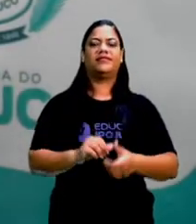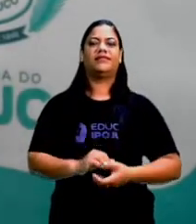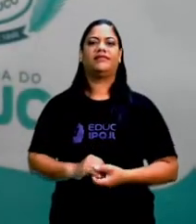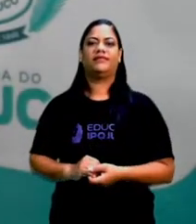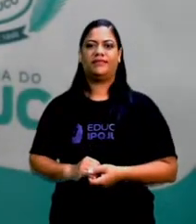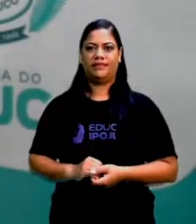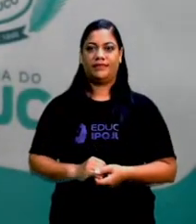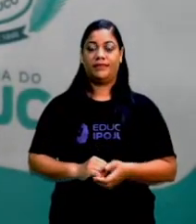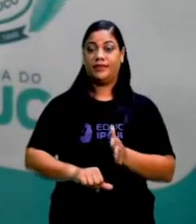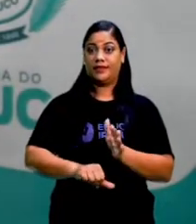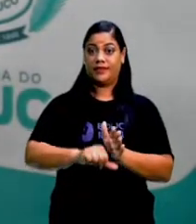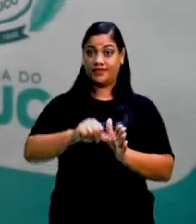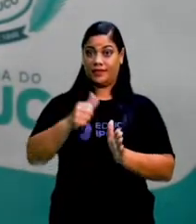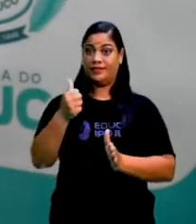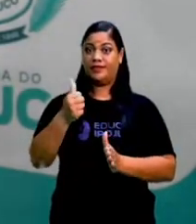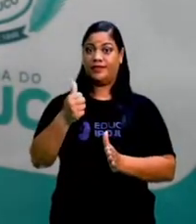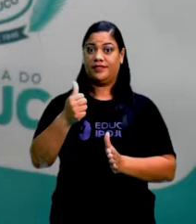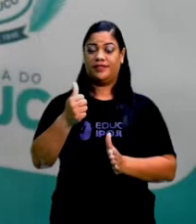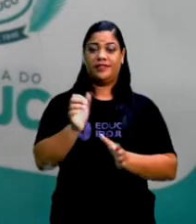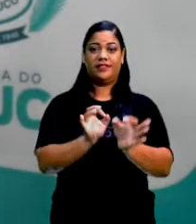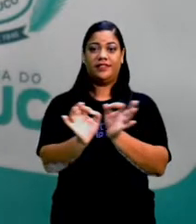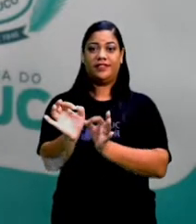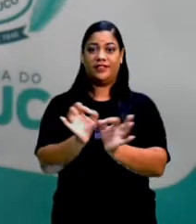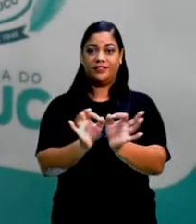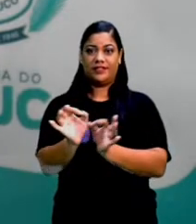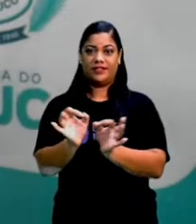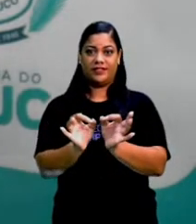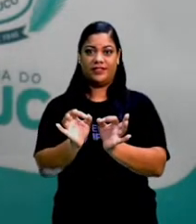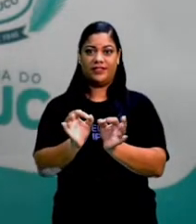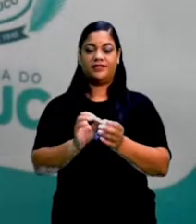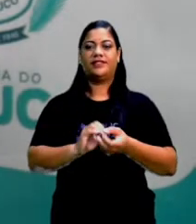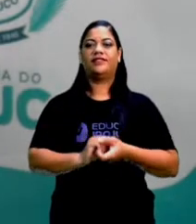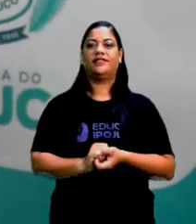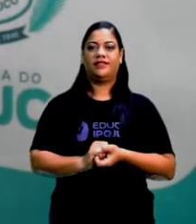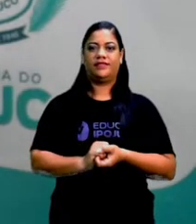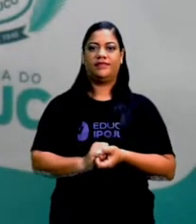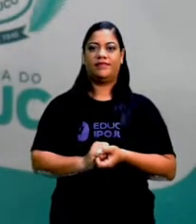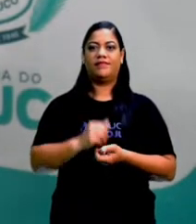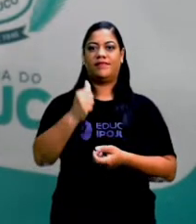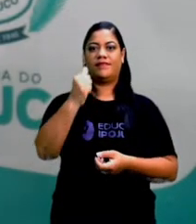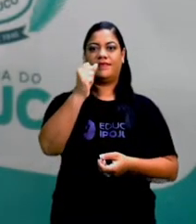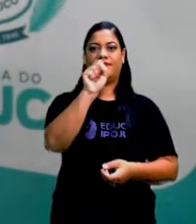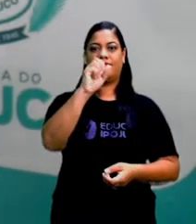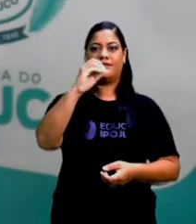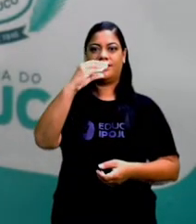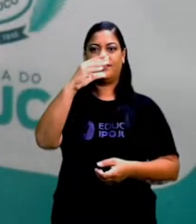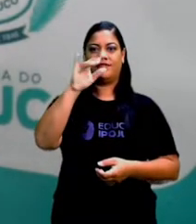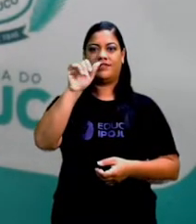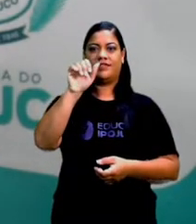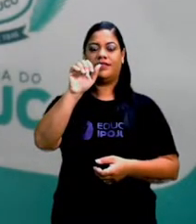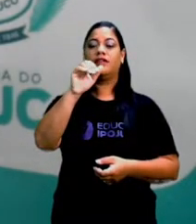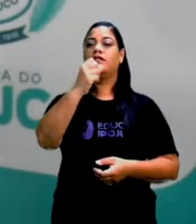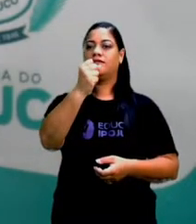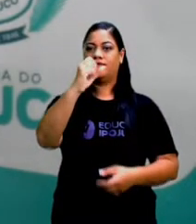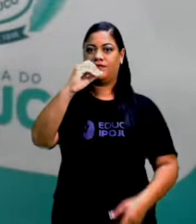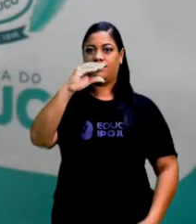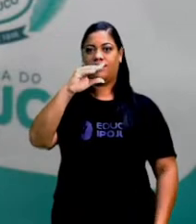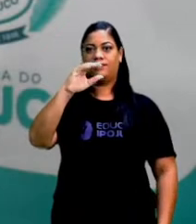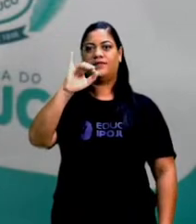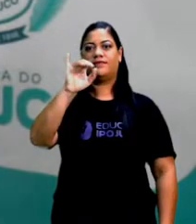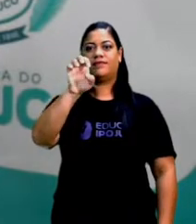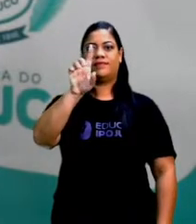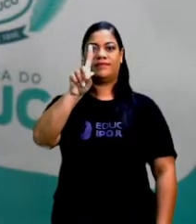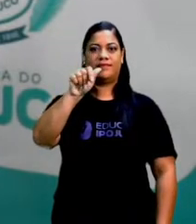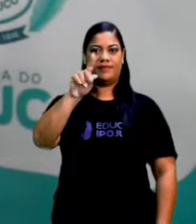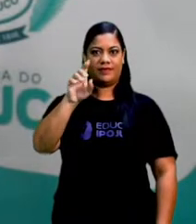As primeiras formas de organização foram as associações, foram as sociedades de auxílio